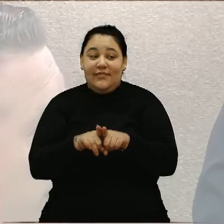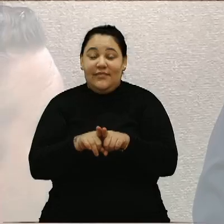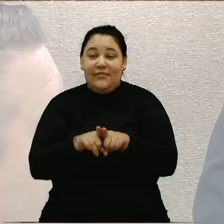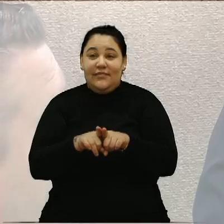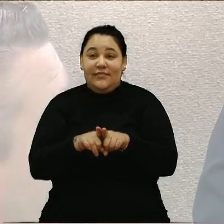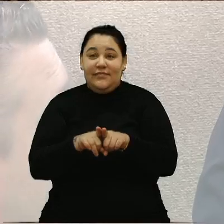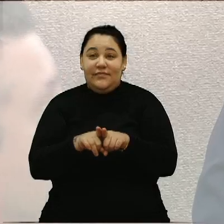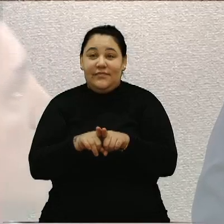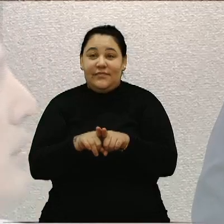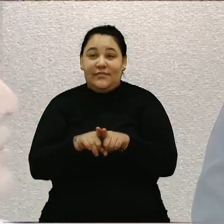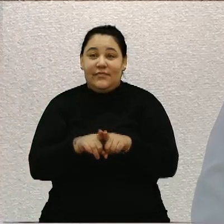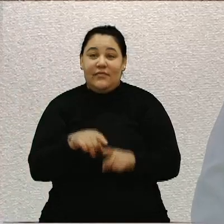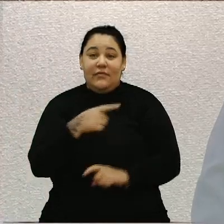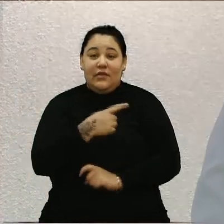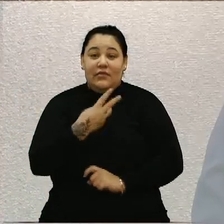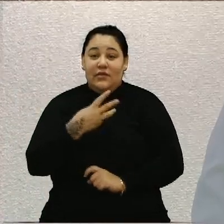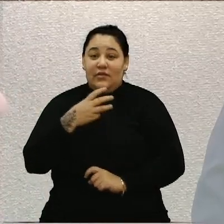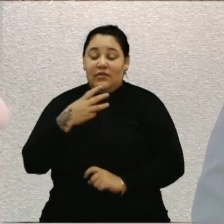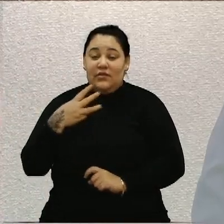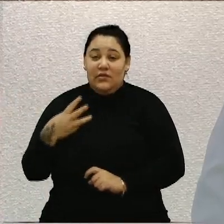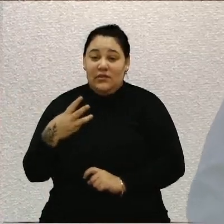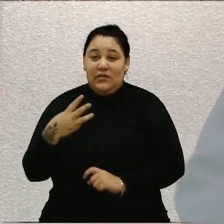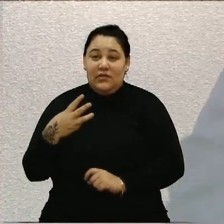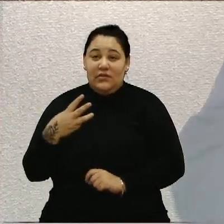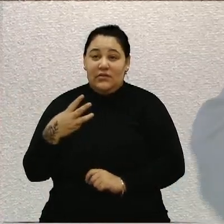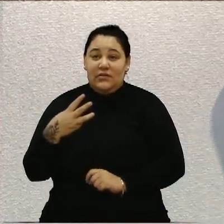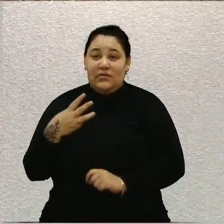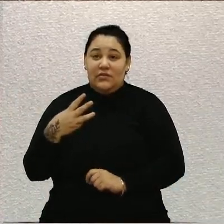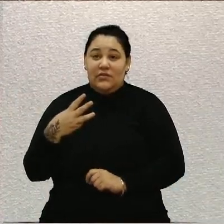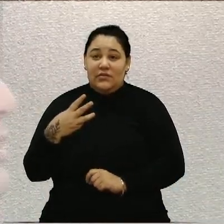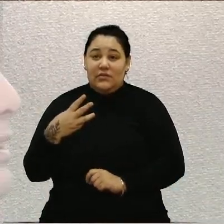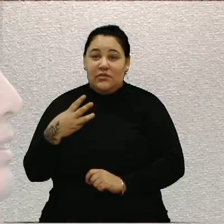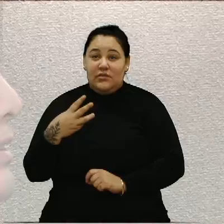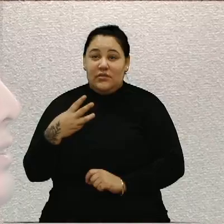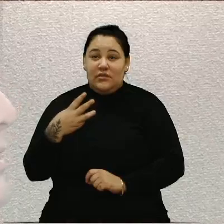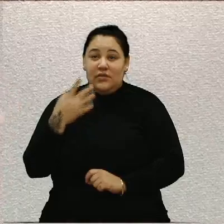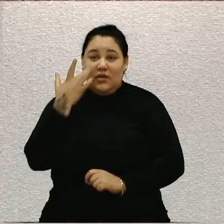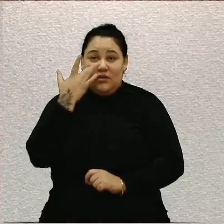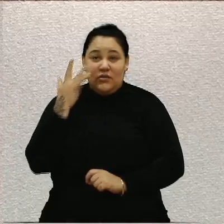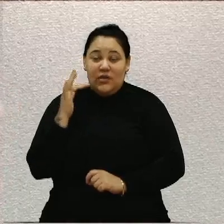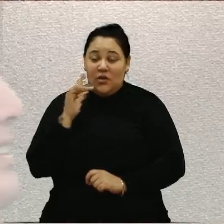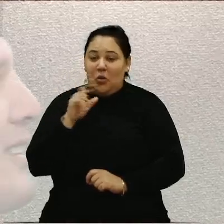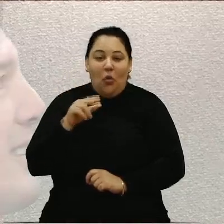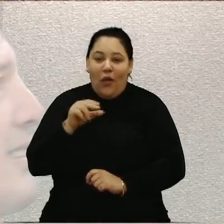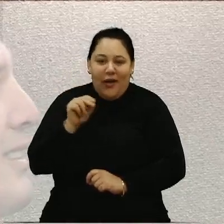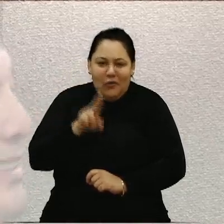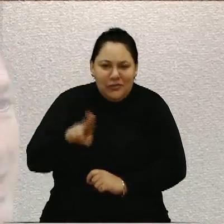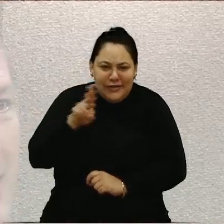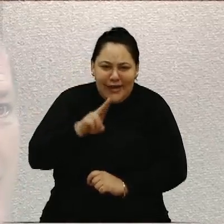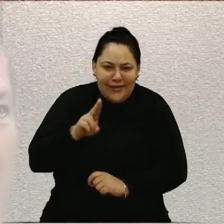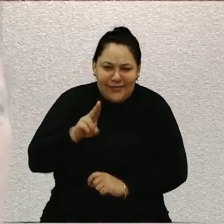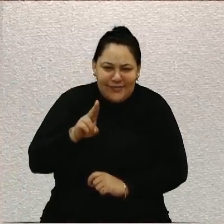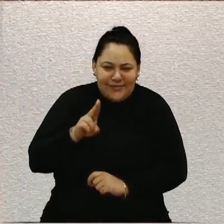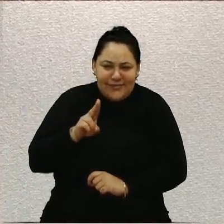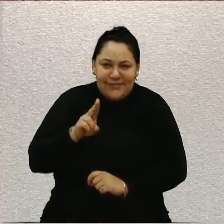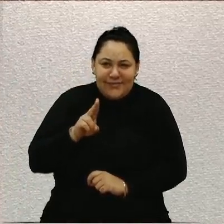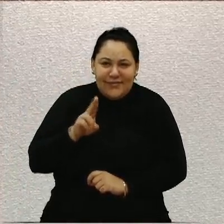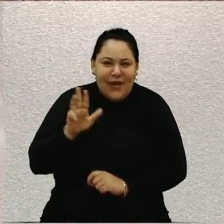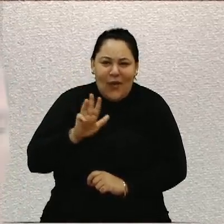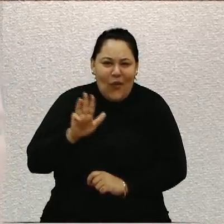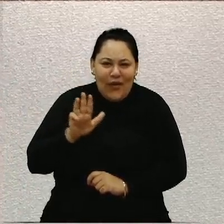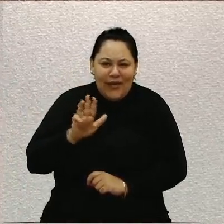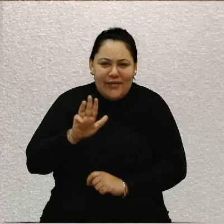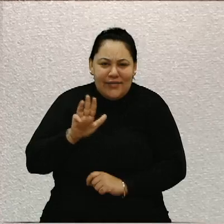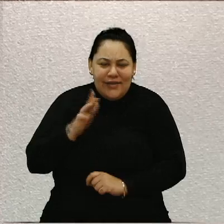são 133 cigarros, eu não sei, nunca dei um tapinha, não sei, mas é 40 gramas, o